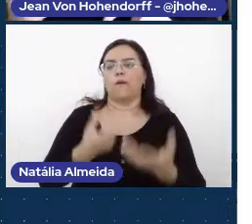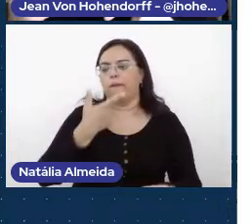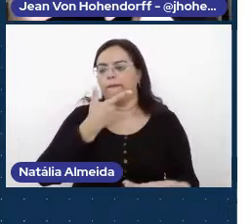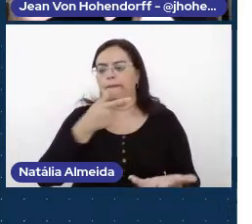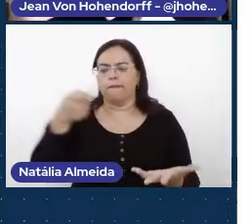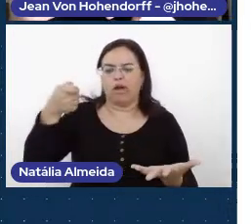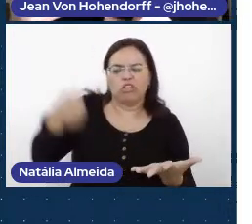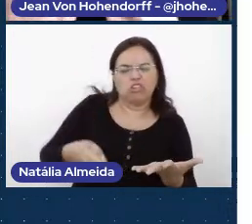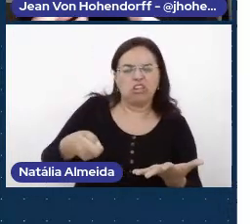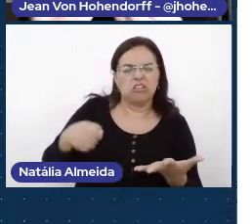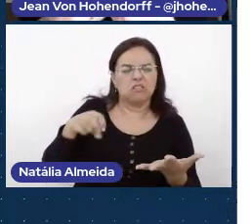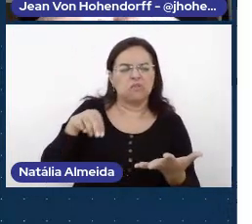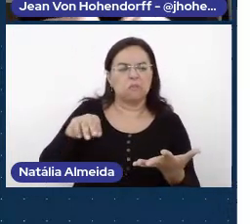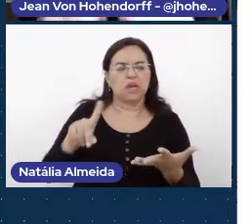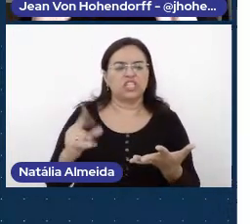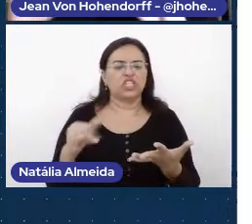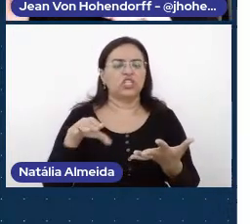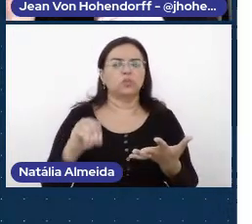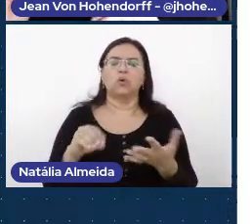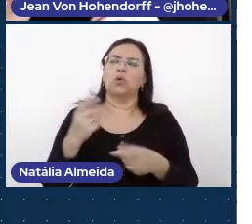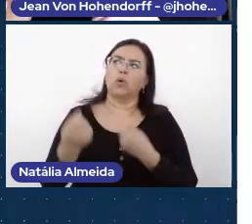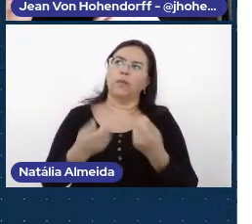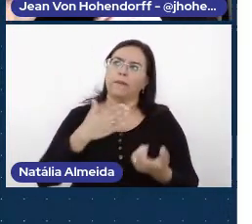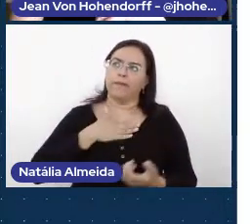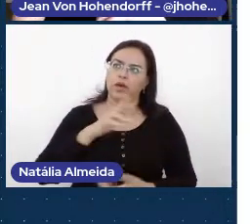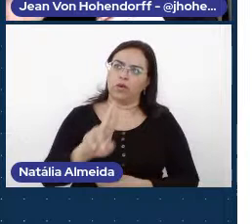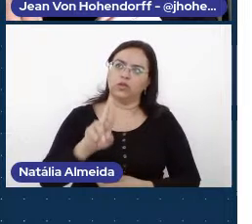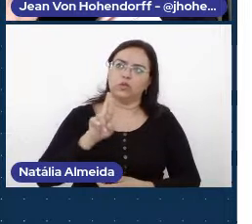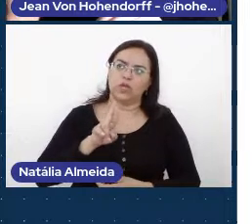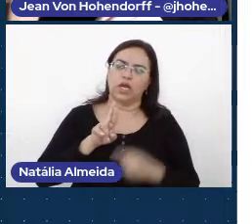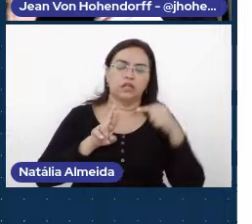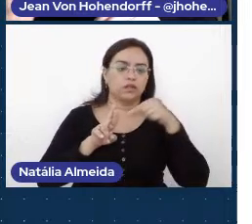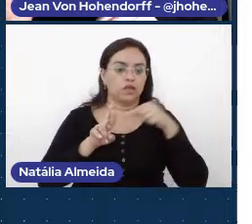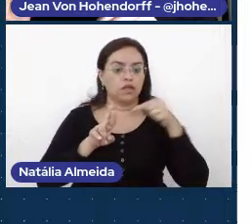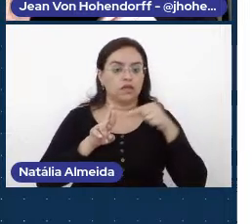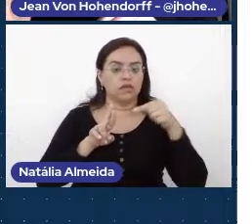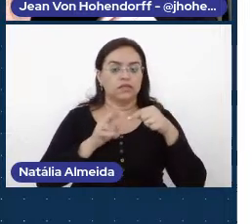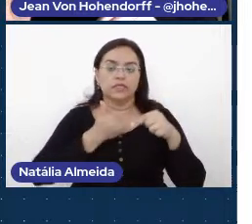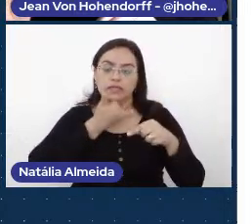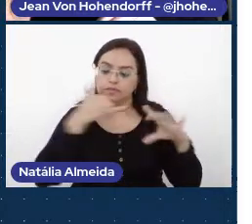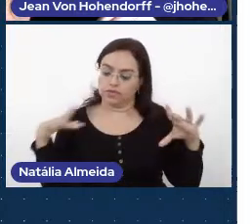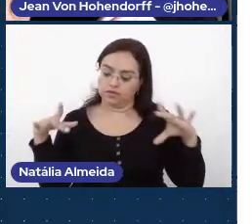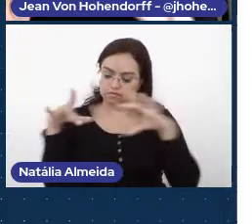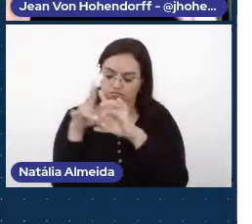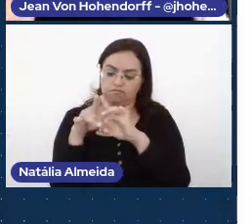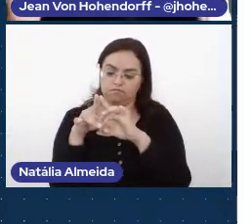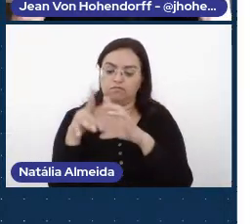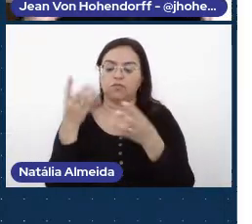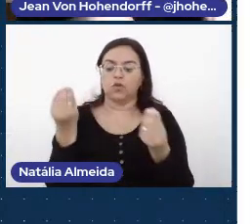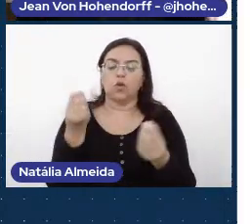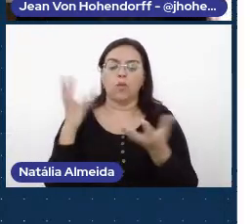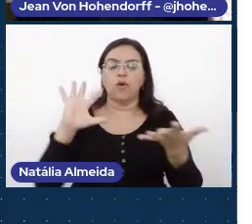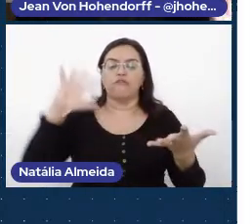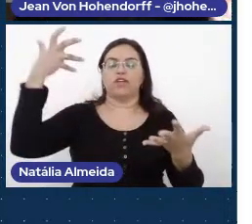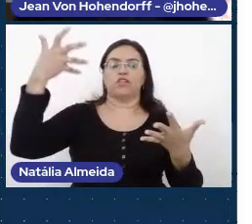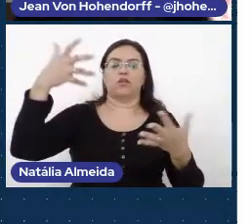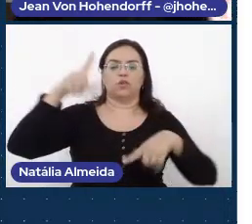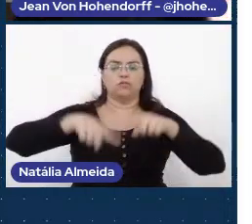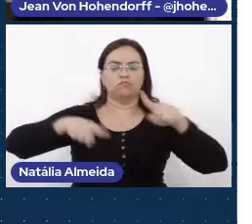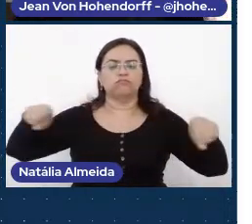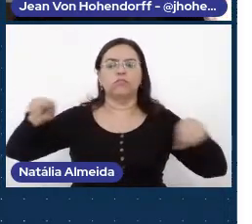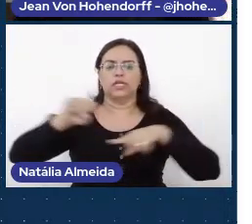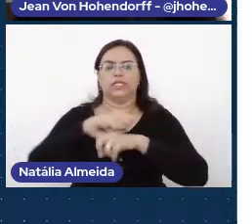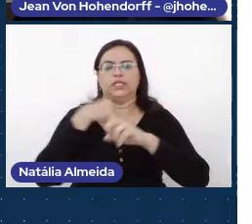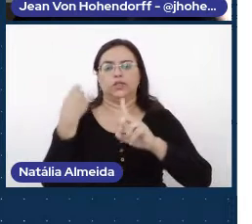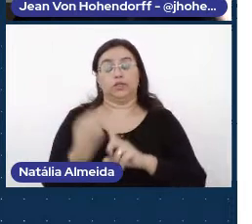tenho que colocar isso em perspectiva. O meu resultado tem que estar implicado com os fenômenos sociais que existem, tem que